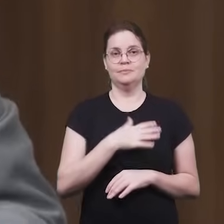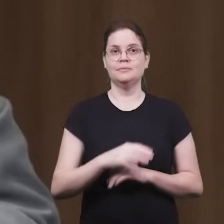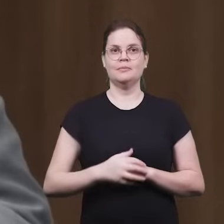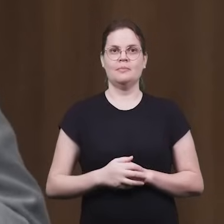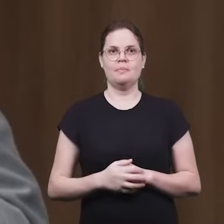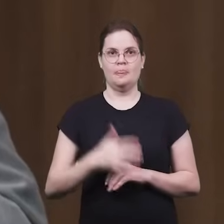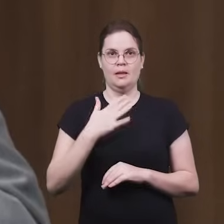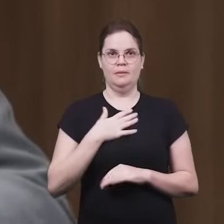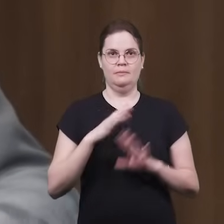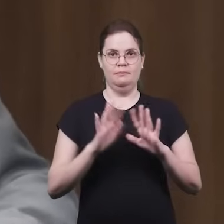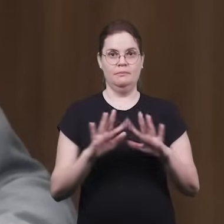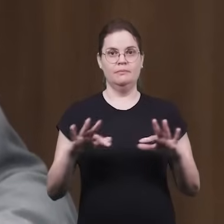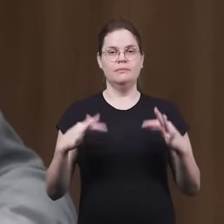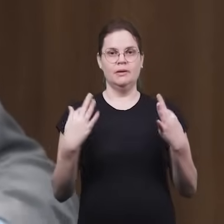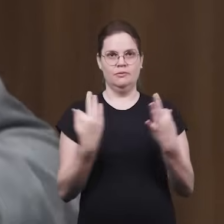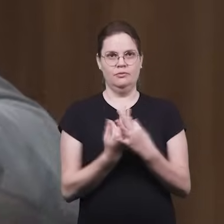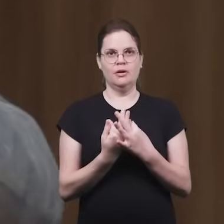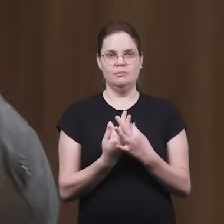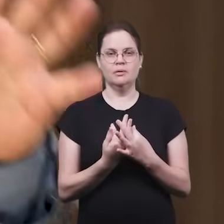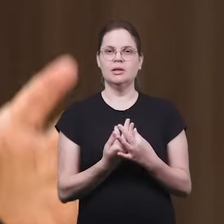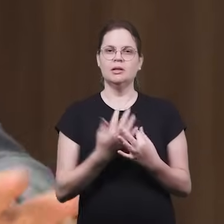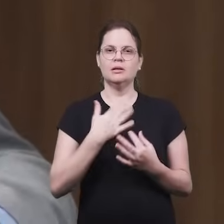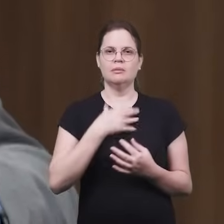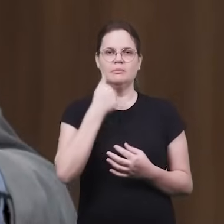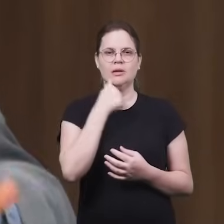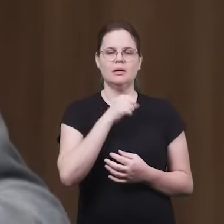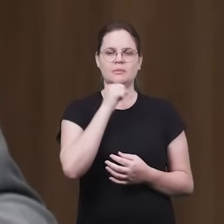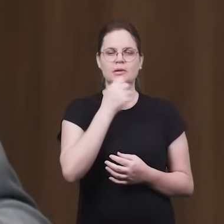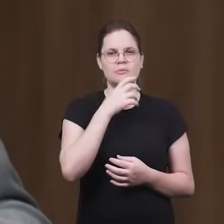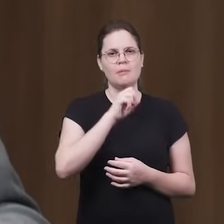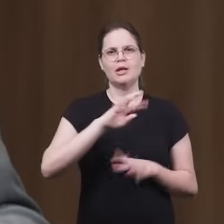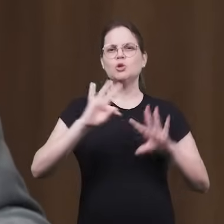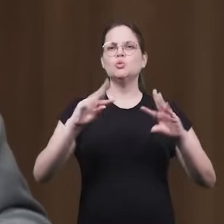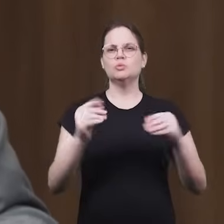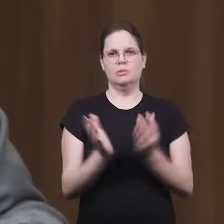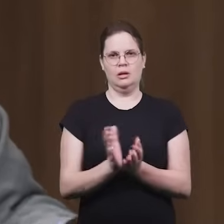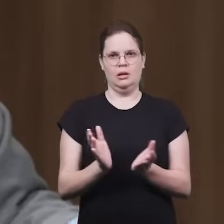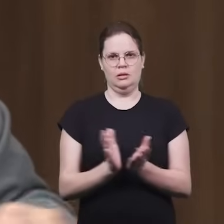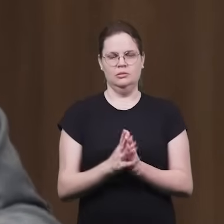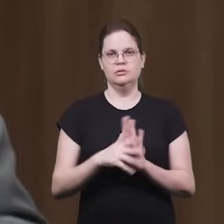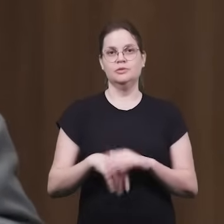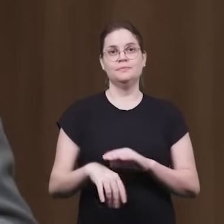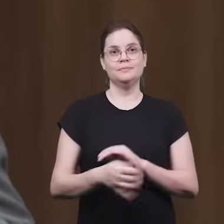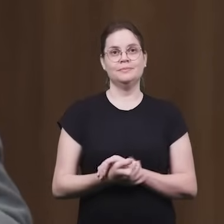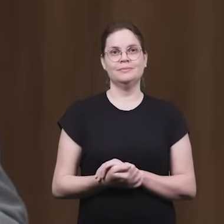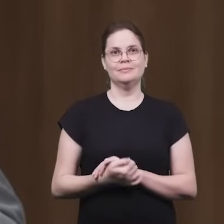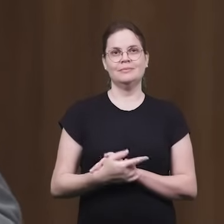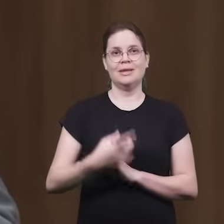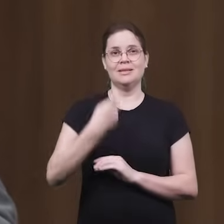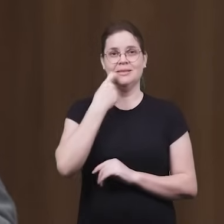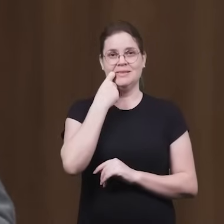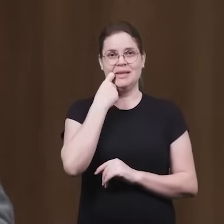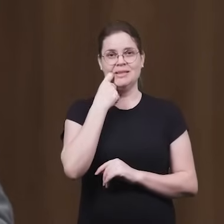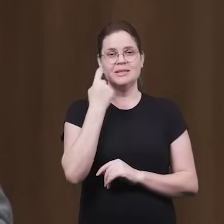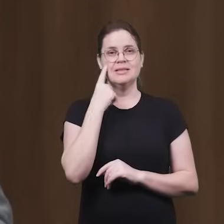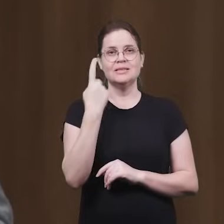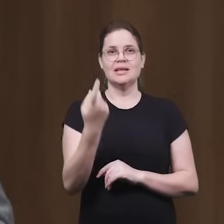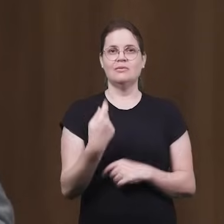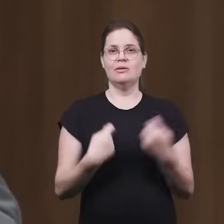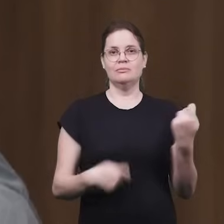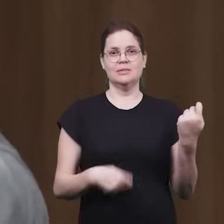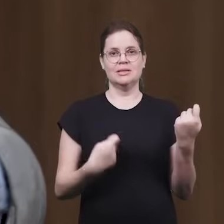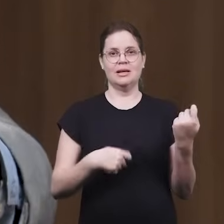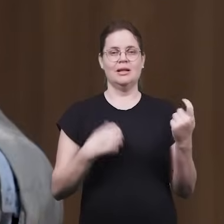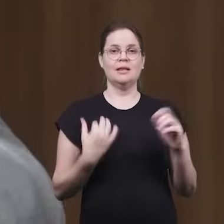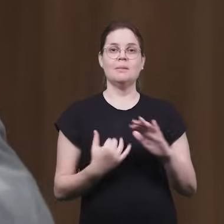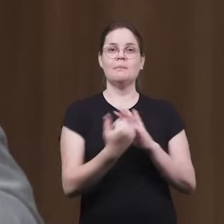família, ela é toda evangélica, a família dos meus pais e tal, toda evangélica. Sexta-feira, uma serenata para uma família